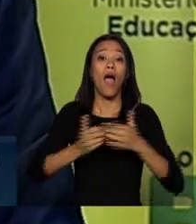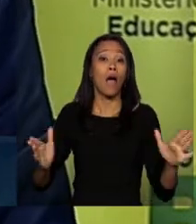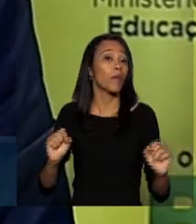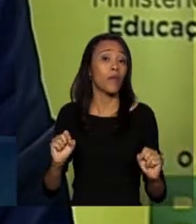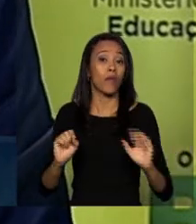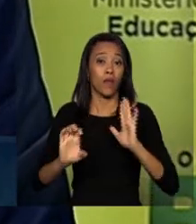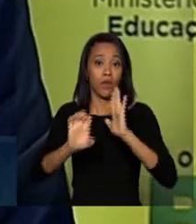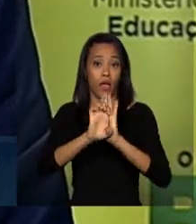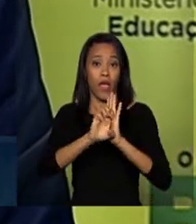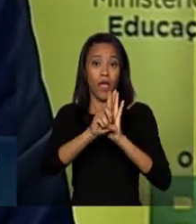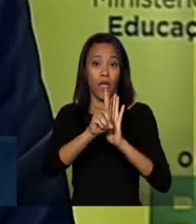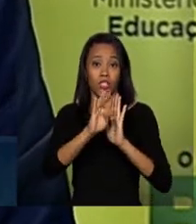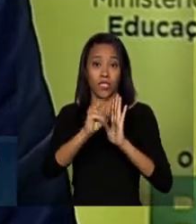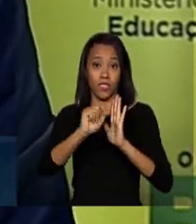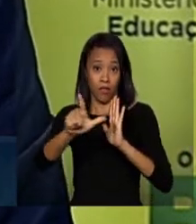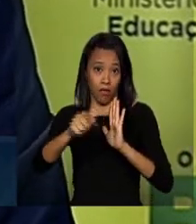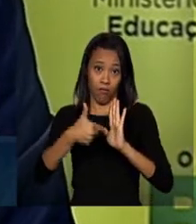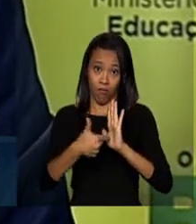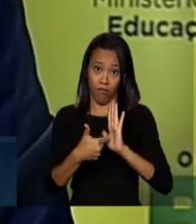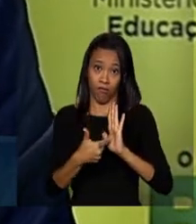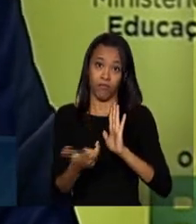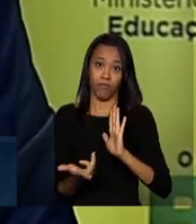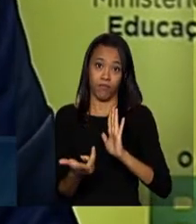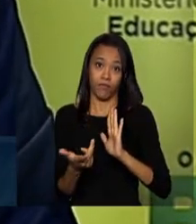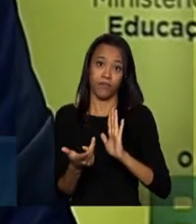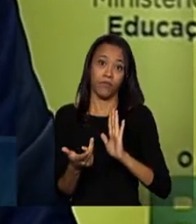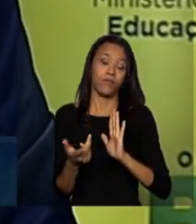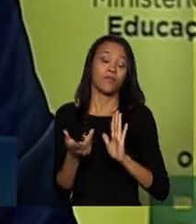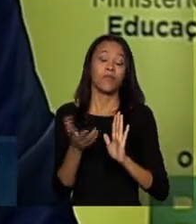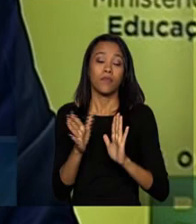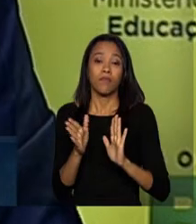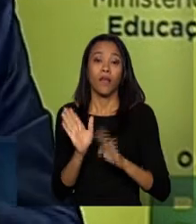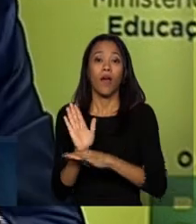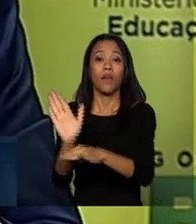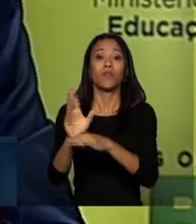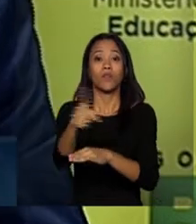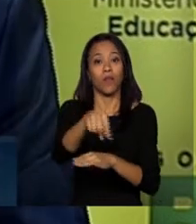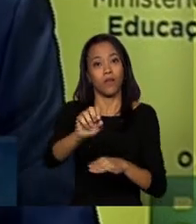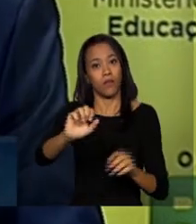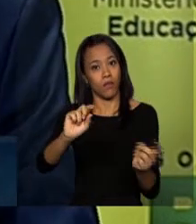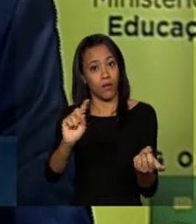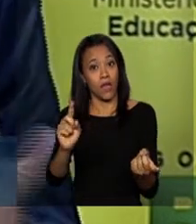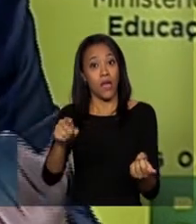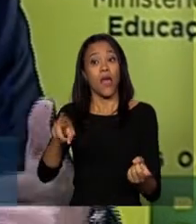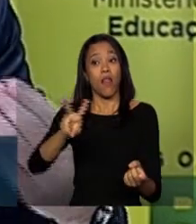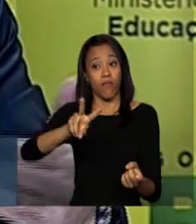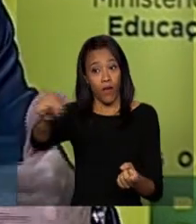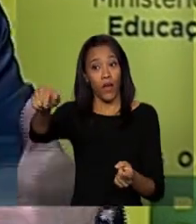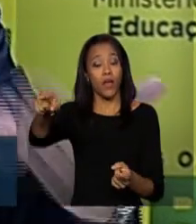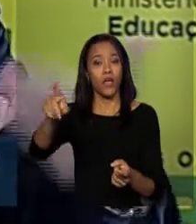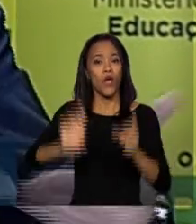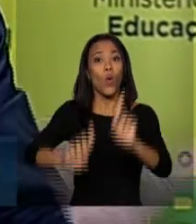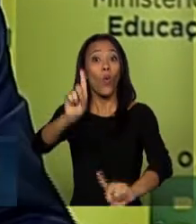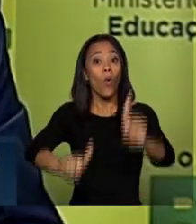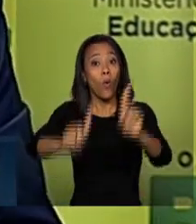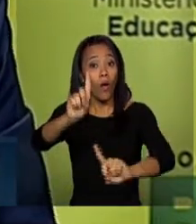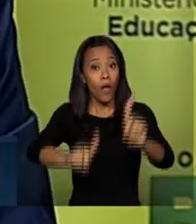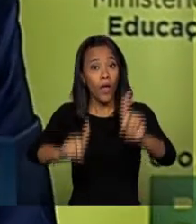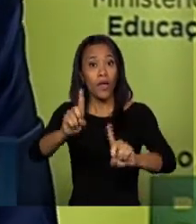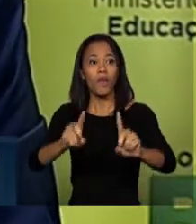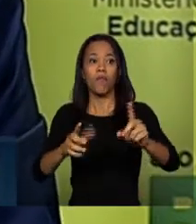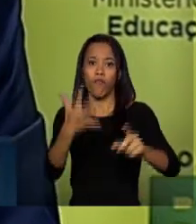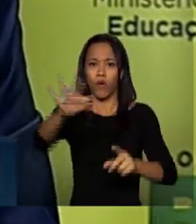sem incentivo financeiro para a instituição privada, ao contrário. Ela vai participar de um edital que ela vai disputar com